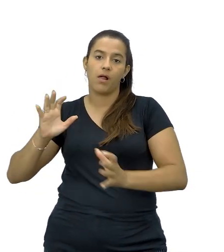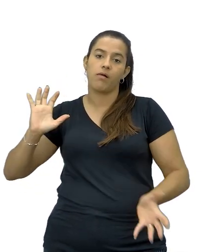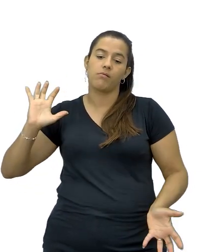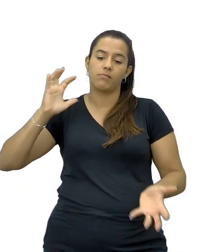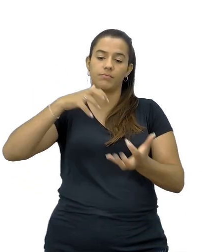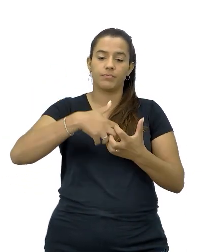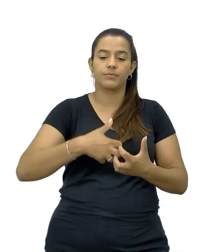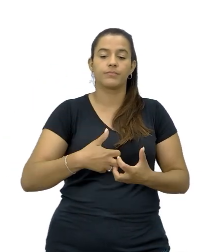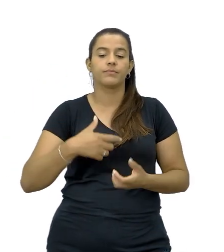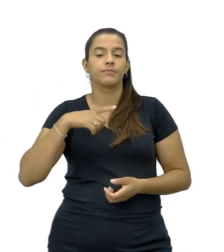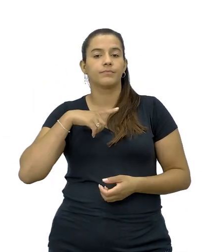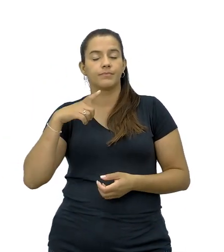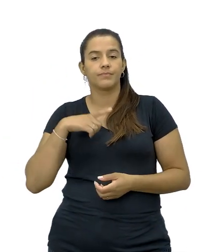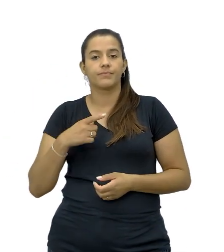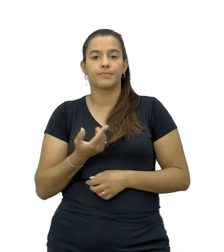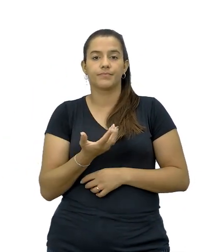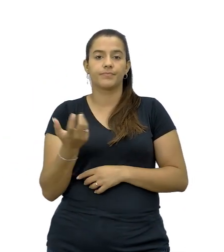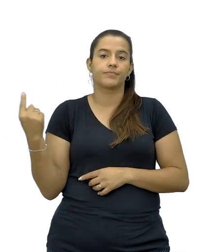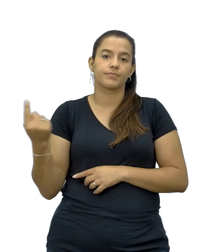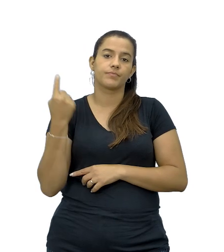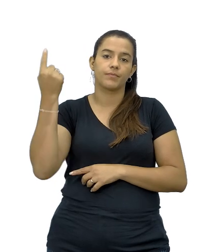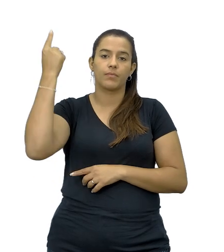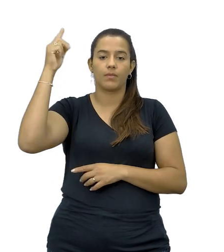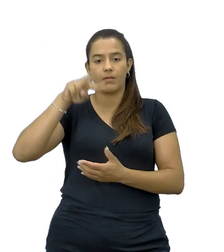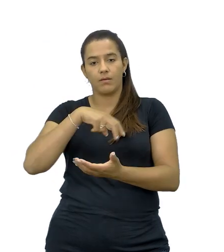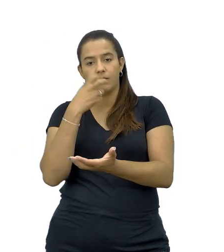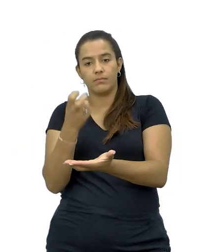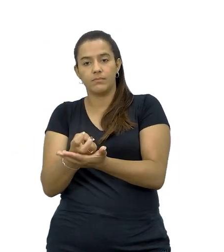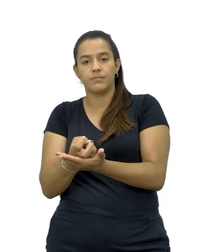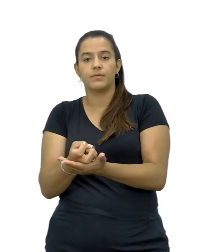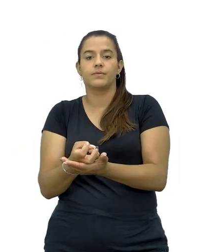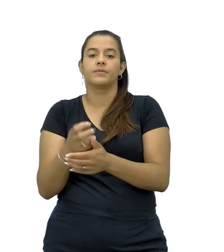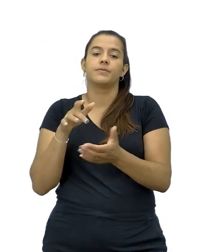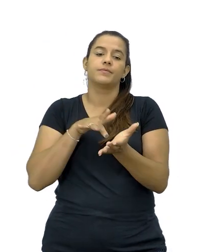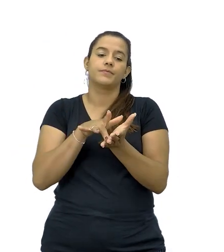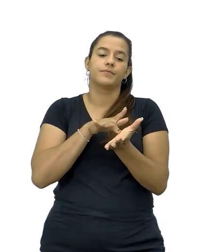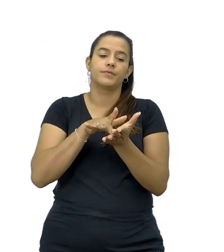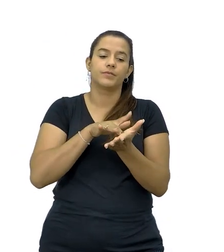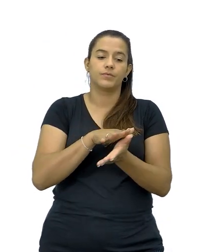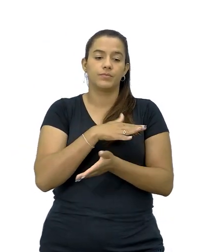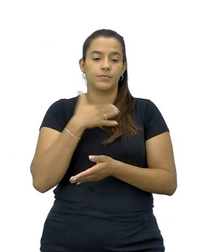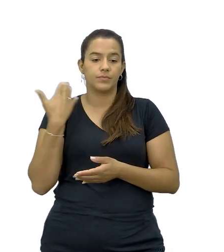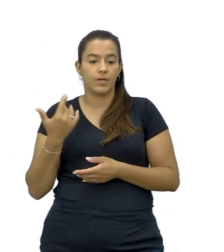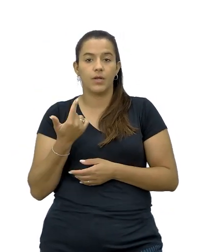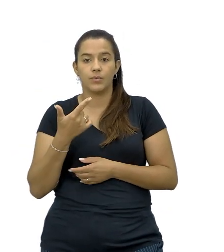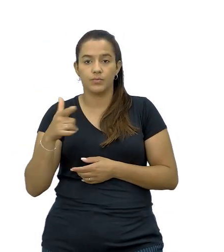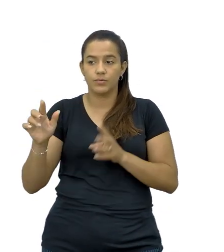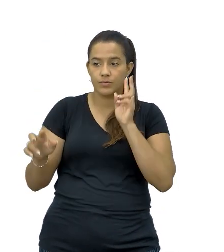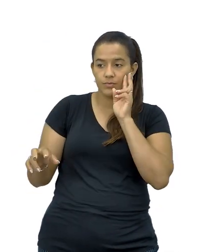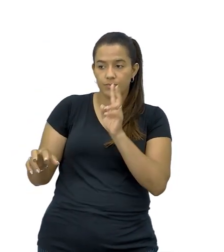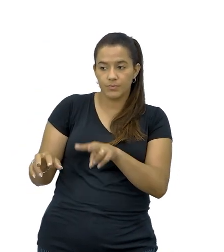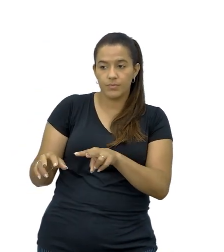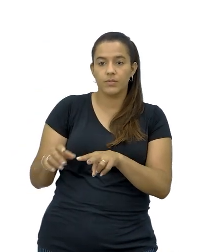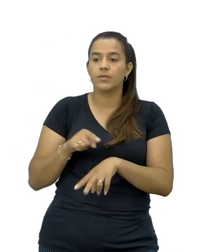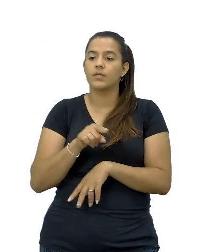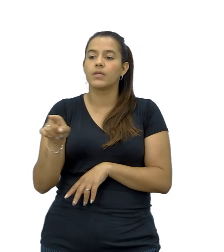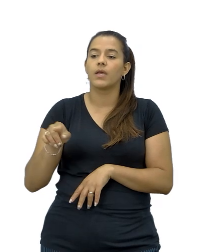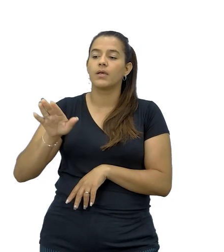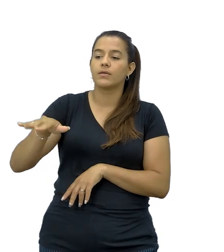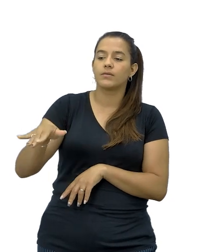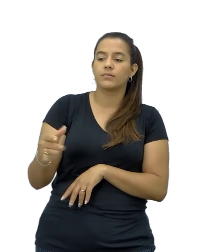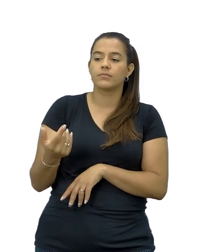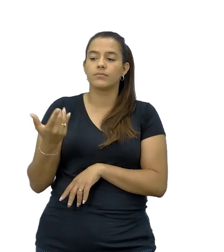no alto de uma viga, deitado, e fingiu de morto. Porém, uma das ratas apareceu, o viu e lhe disse: escuta aqui,